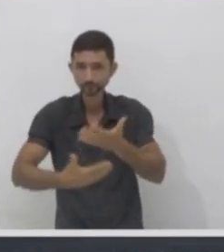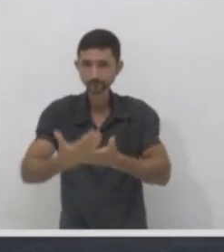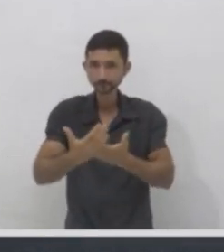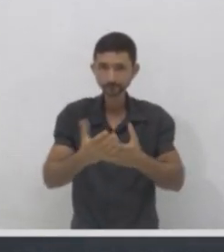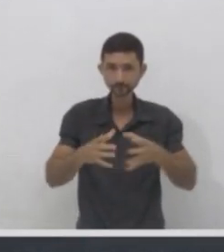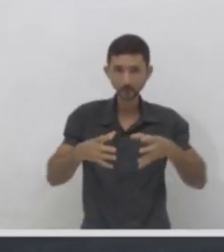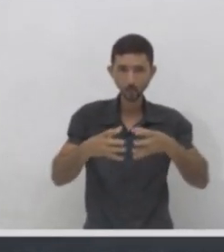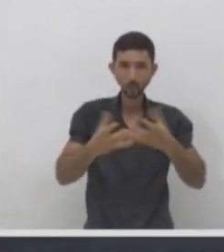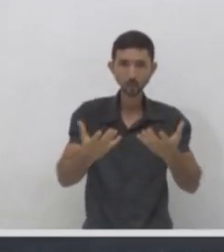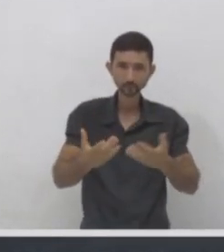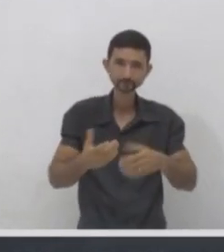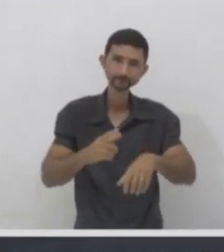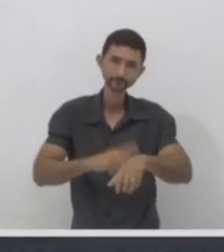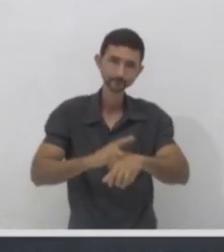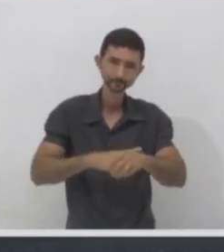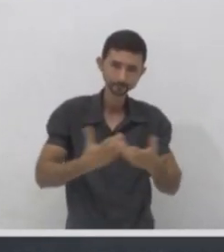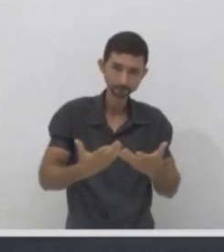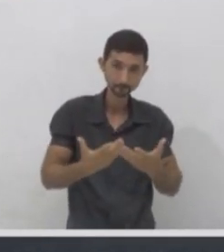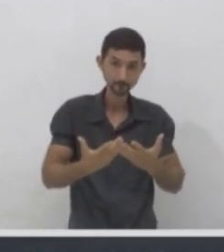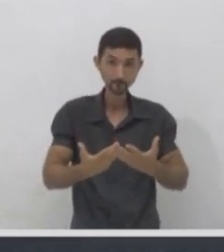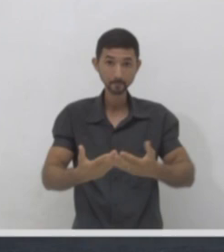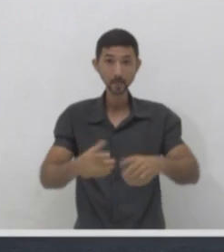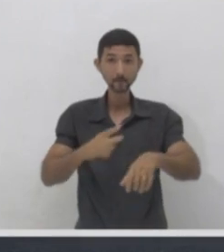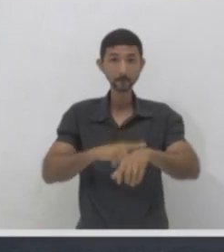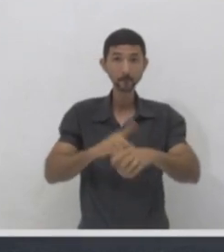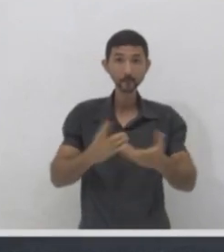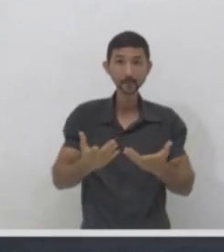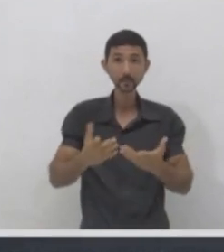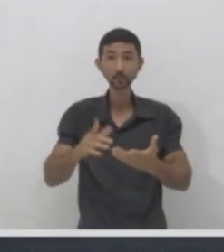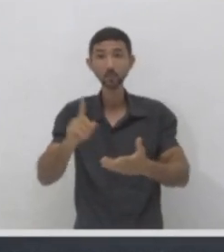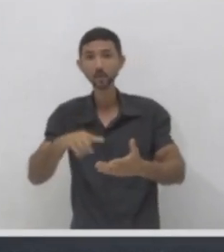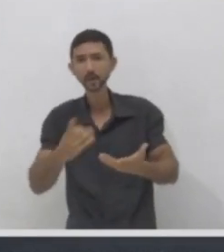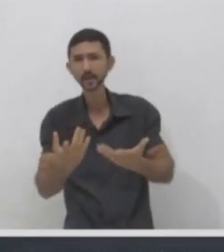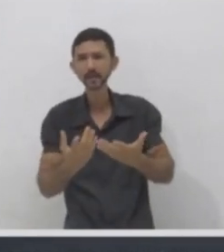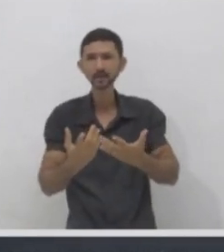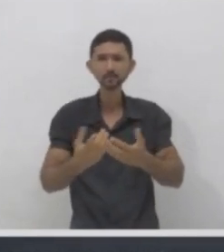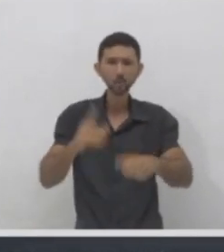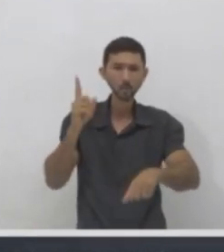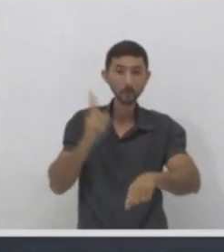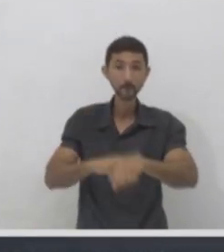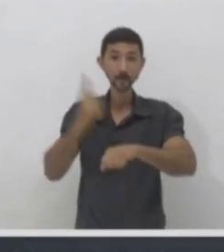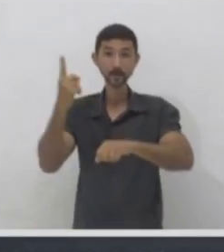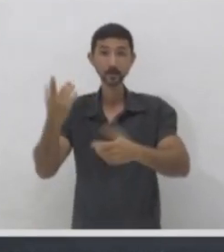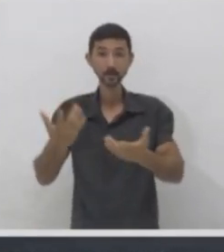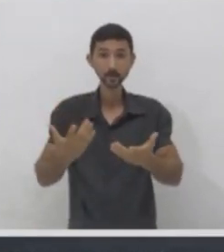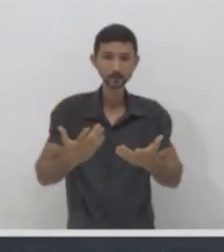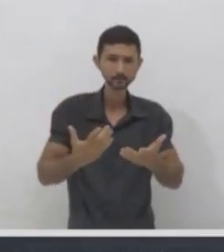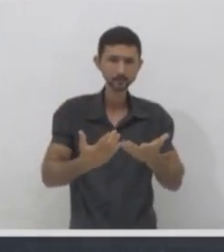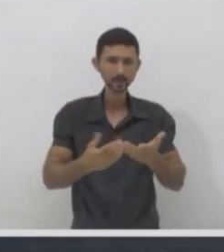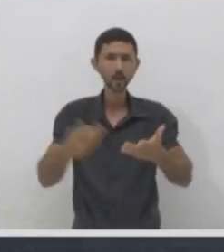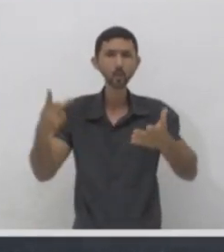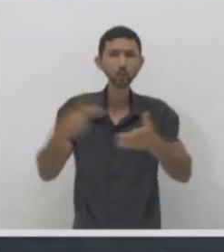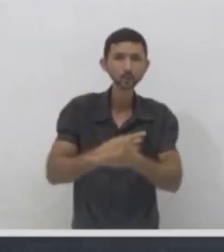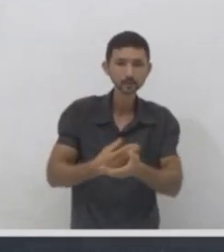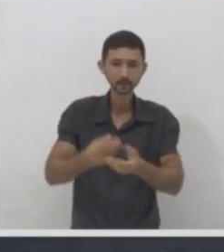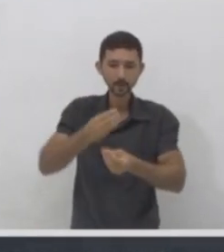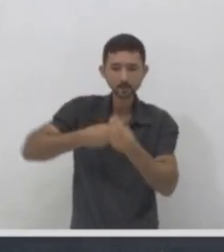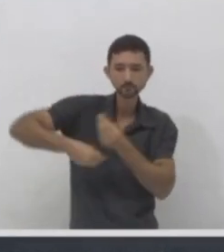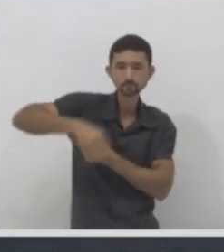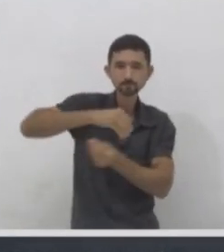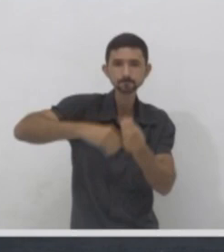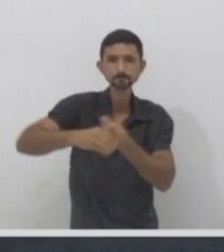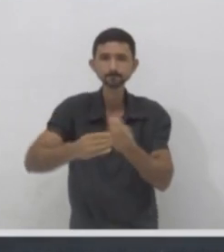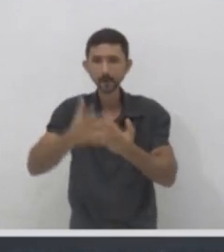de uma situação. Essa situação é aquele fato mais marcante que está acontecendo ali, que precisa envolver as